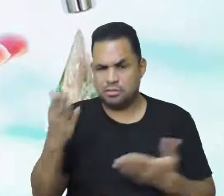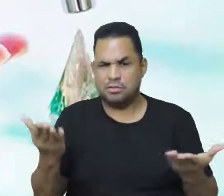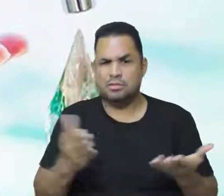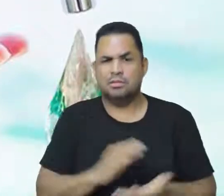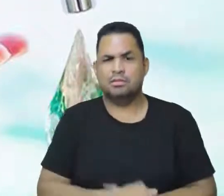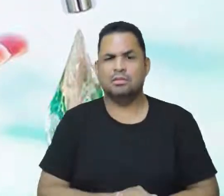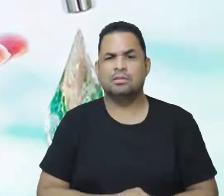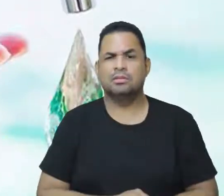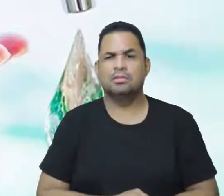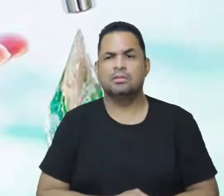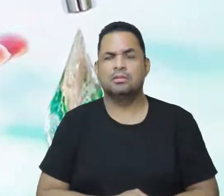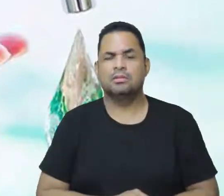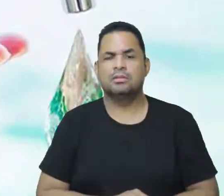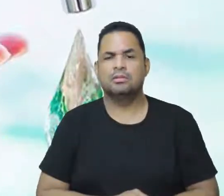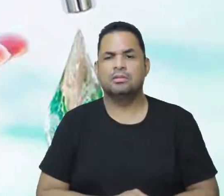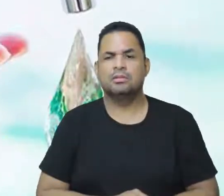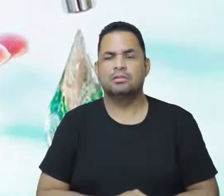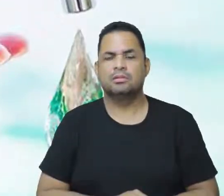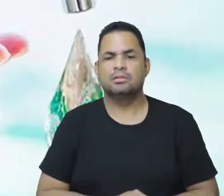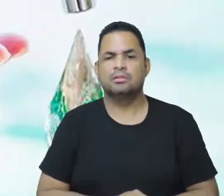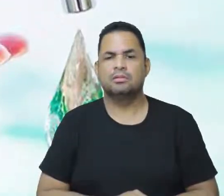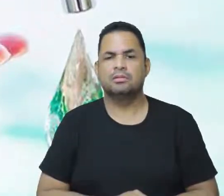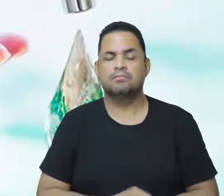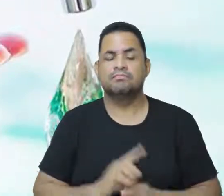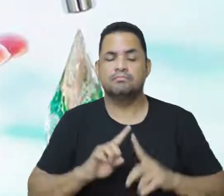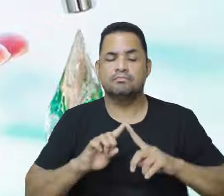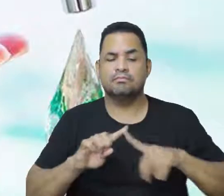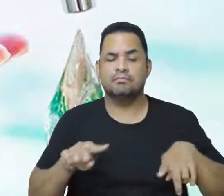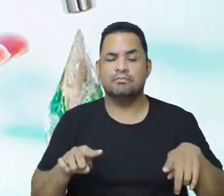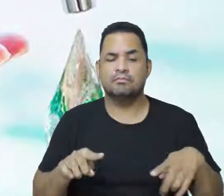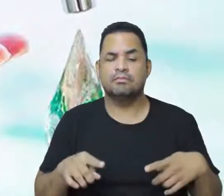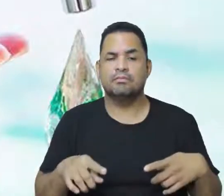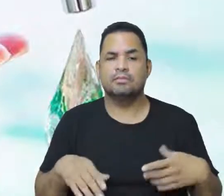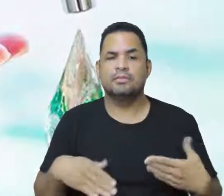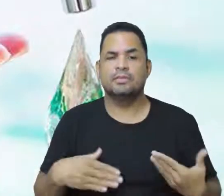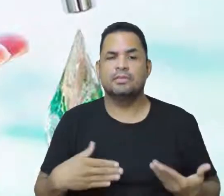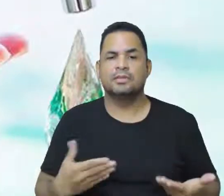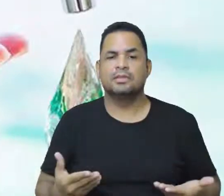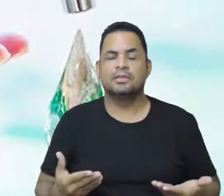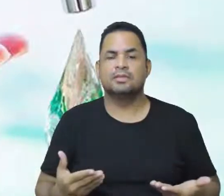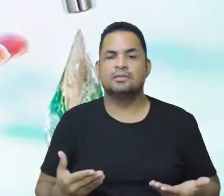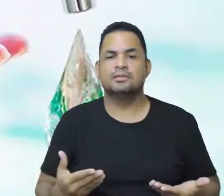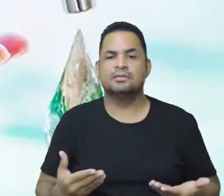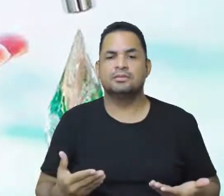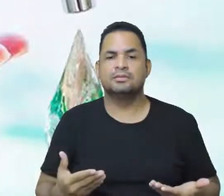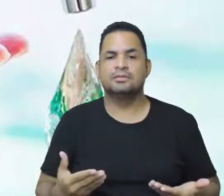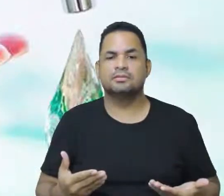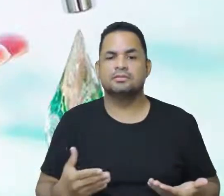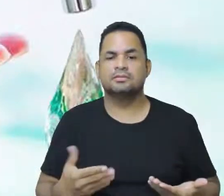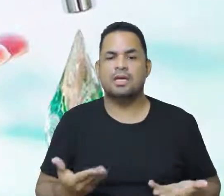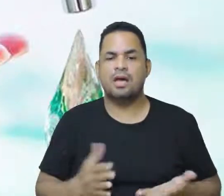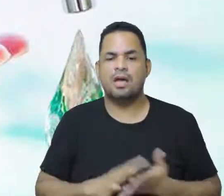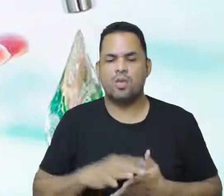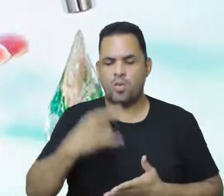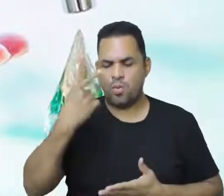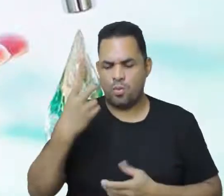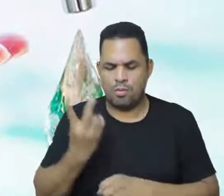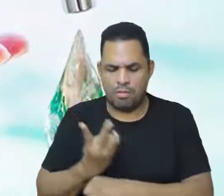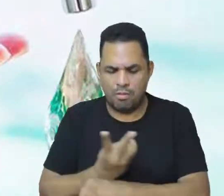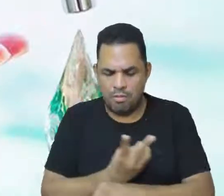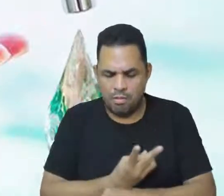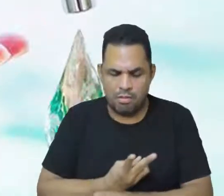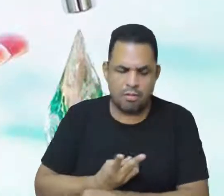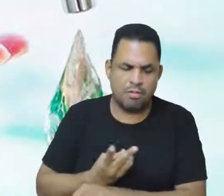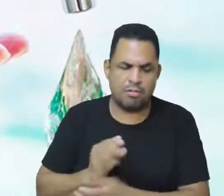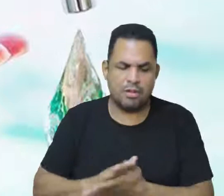80. Tá? Mas, cada vez mais o homem vai buscando maneiras